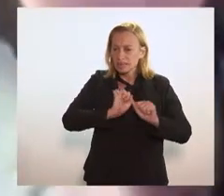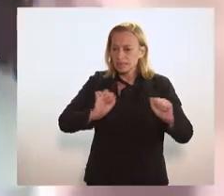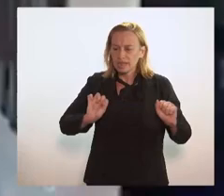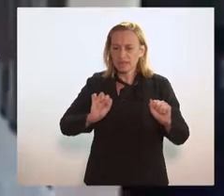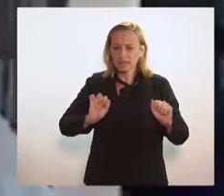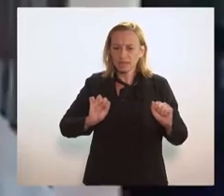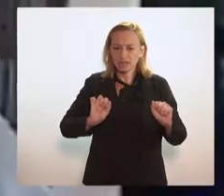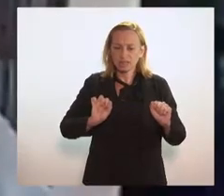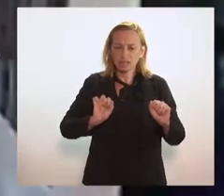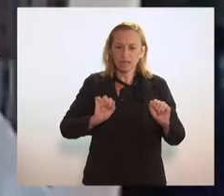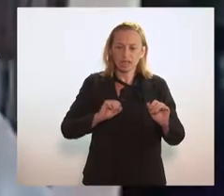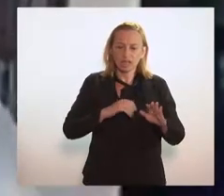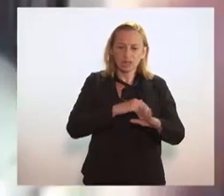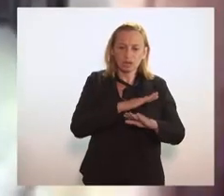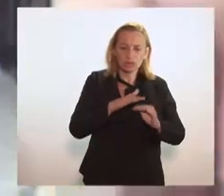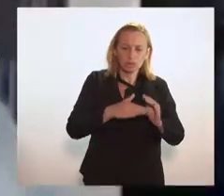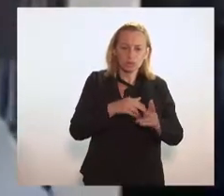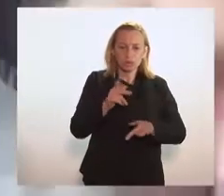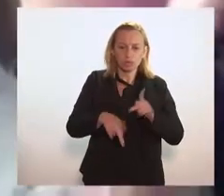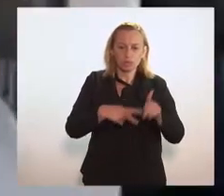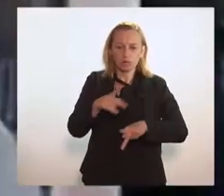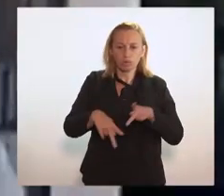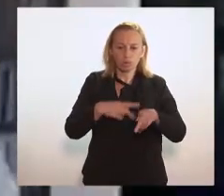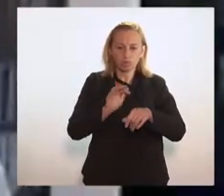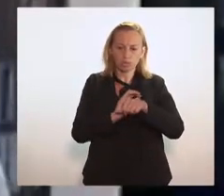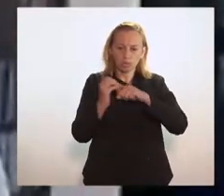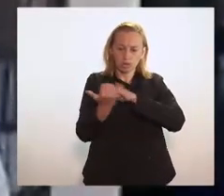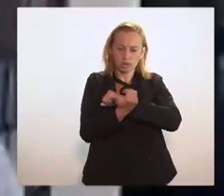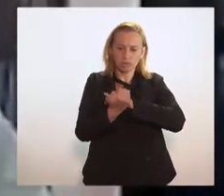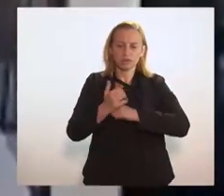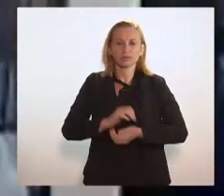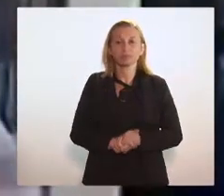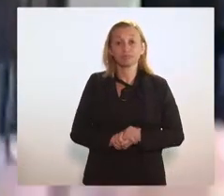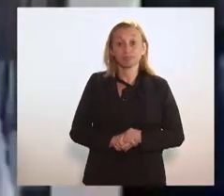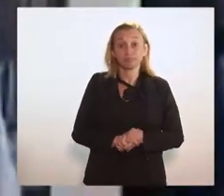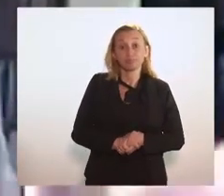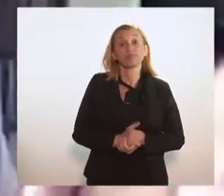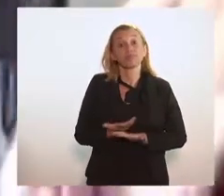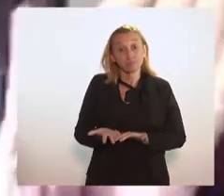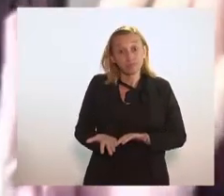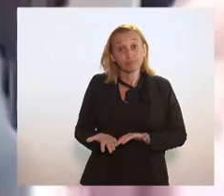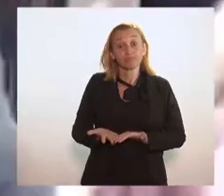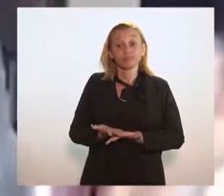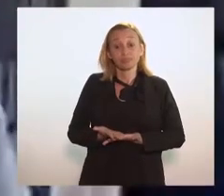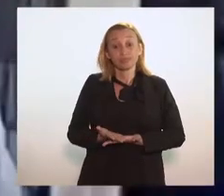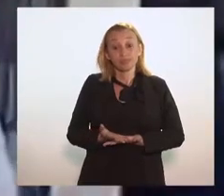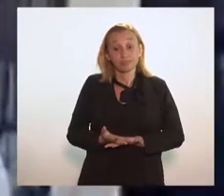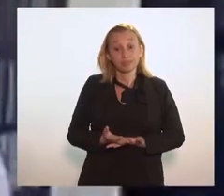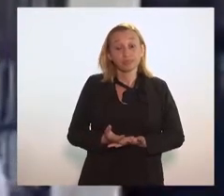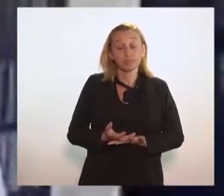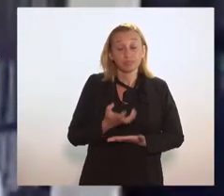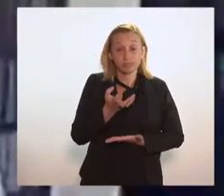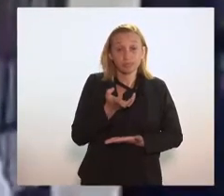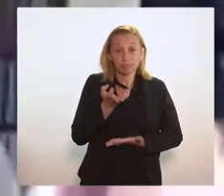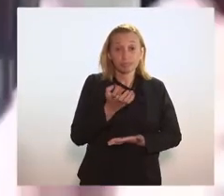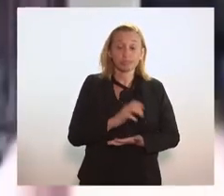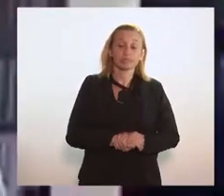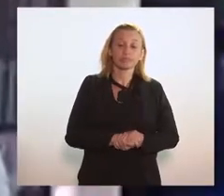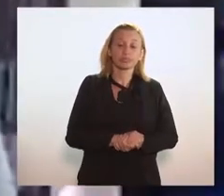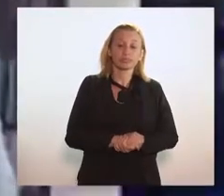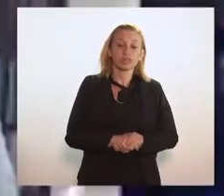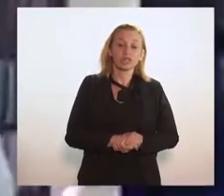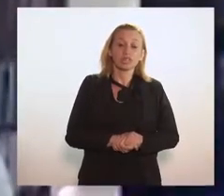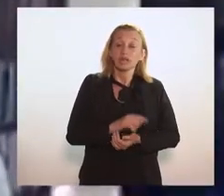a população do coronavírus. Isso é um cenário.